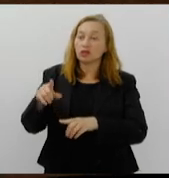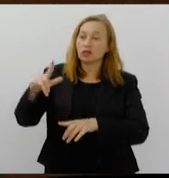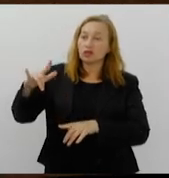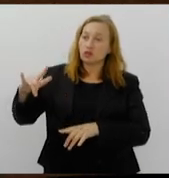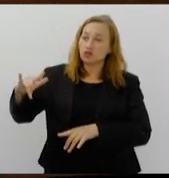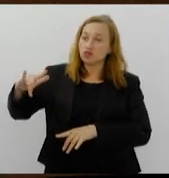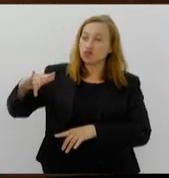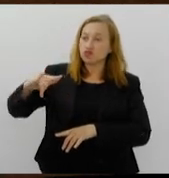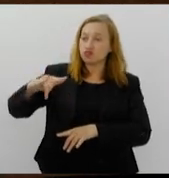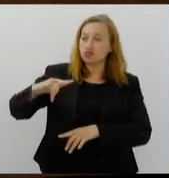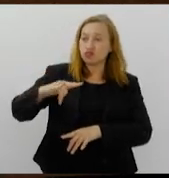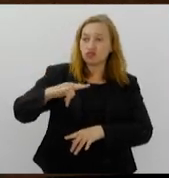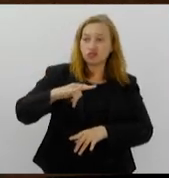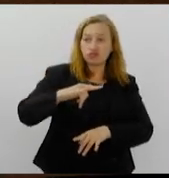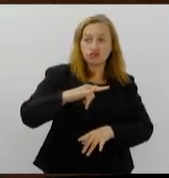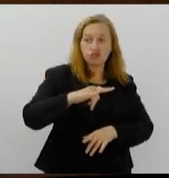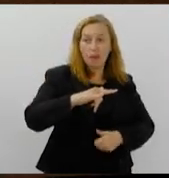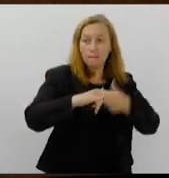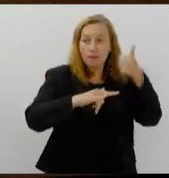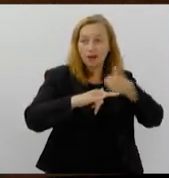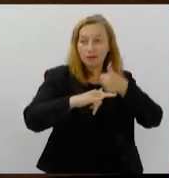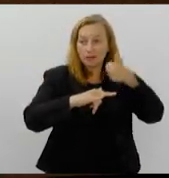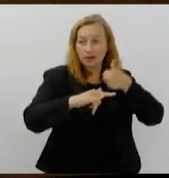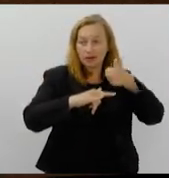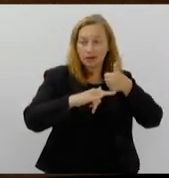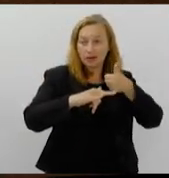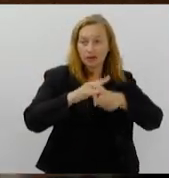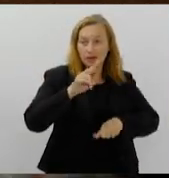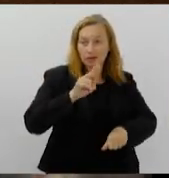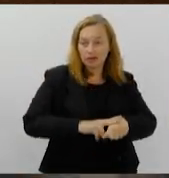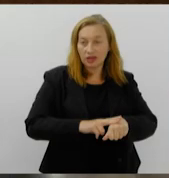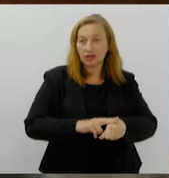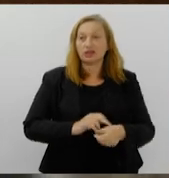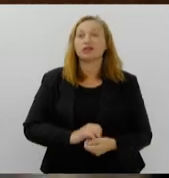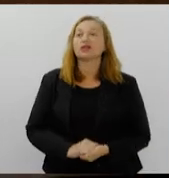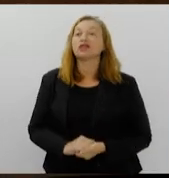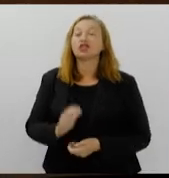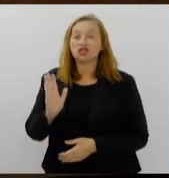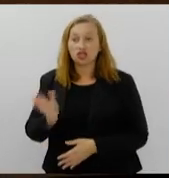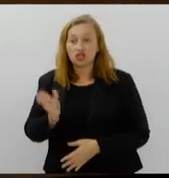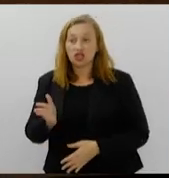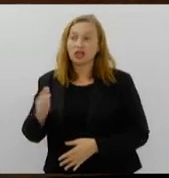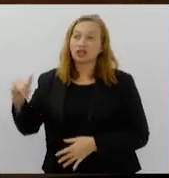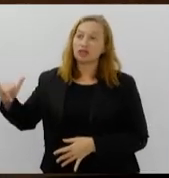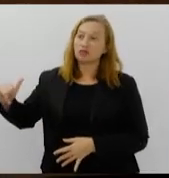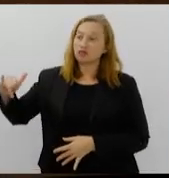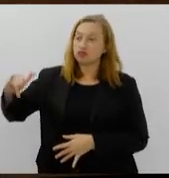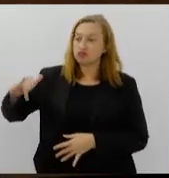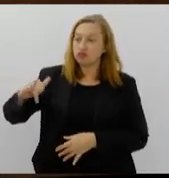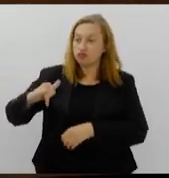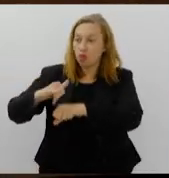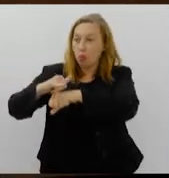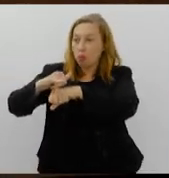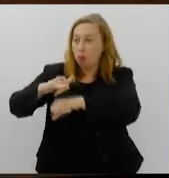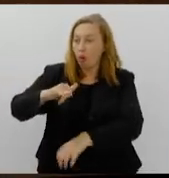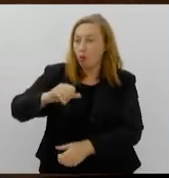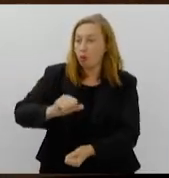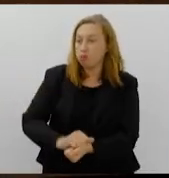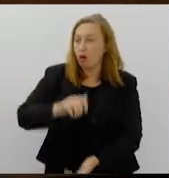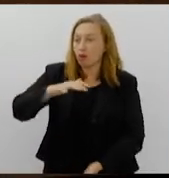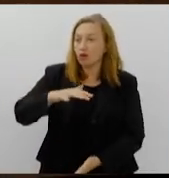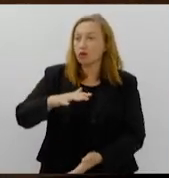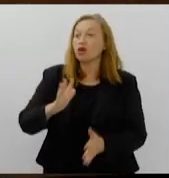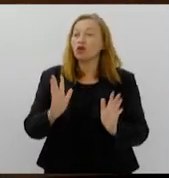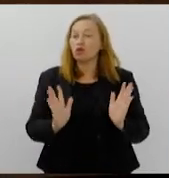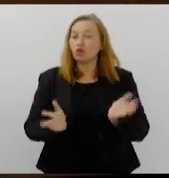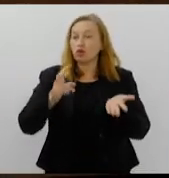Vou repetir, pela primeira vez, nós já tivemos drones lançadores de granadas no Rio de Janeiro e hoje